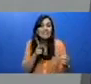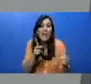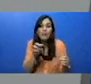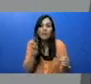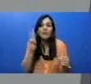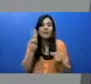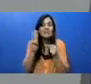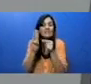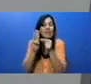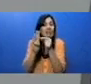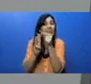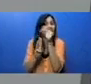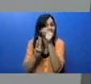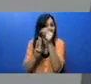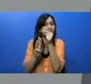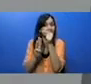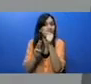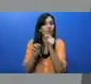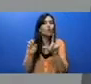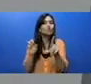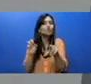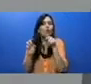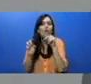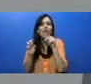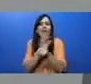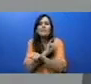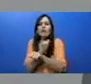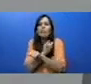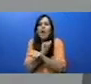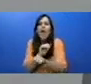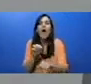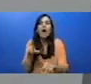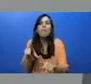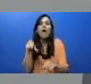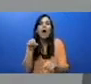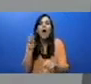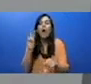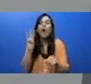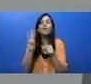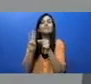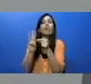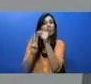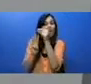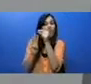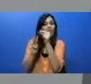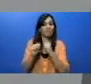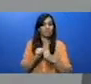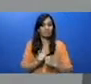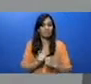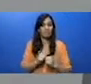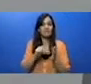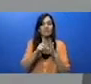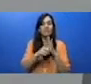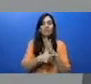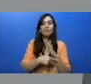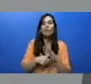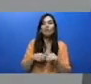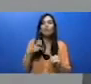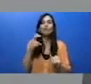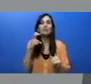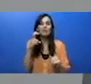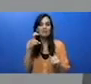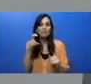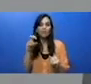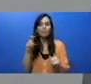preciso colocar o maior algarismo aqui na centena, olha. Depois o 5, olha, na dezena e por